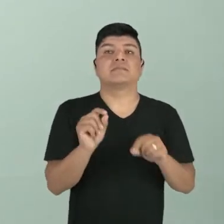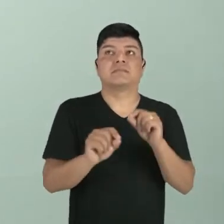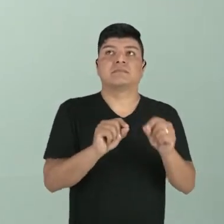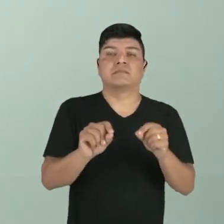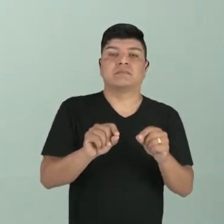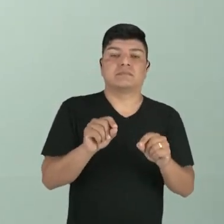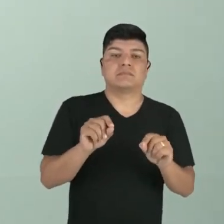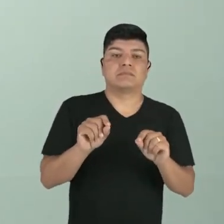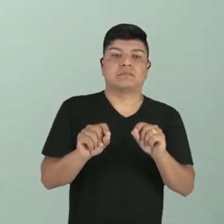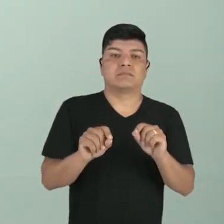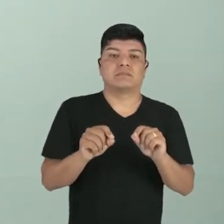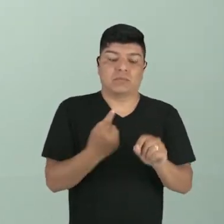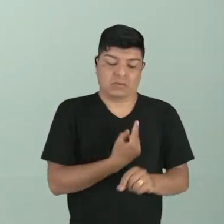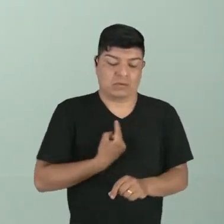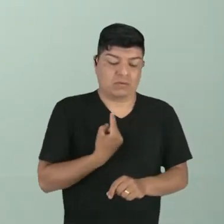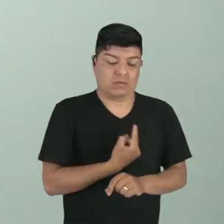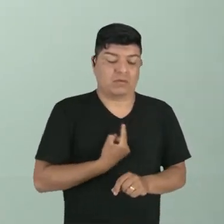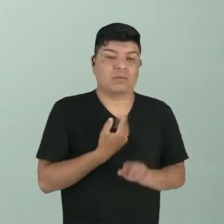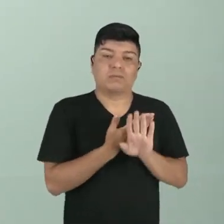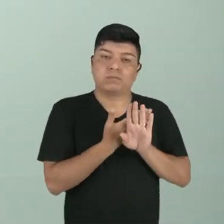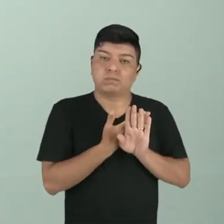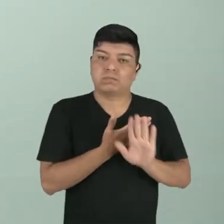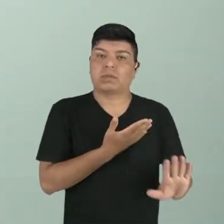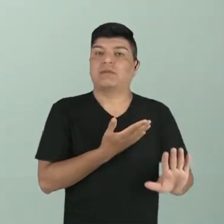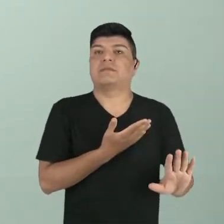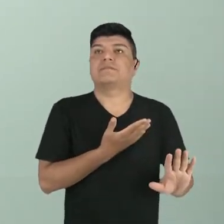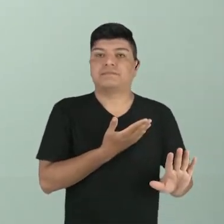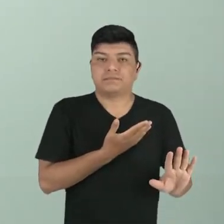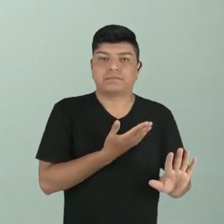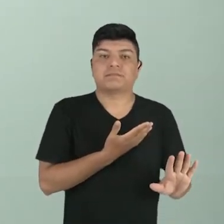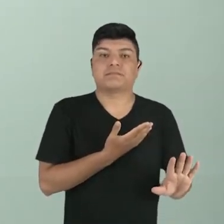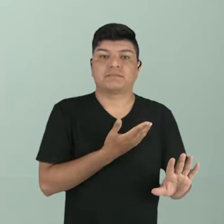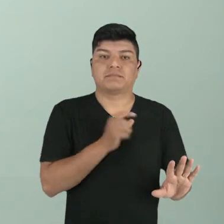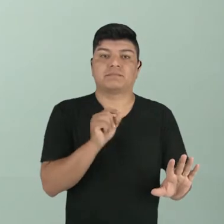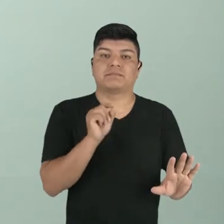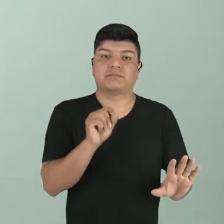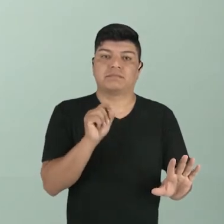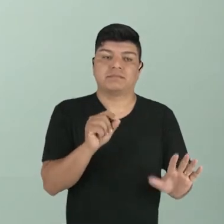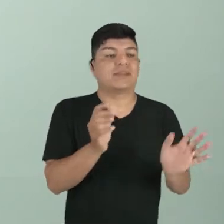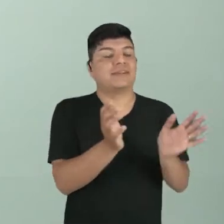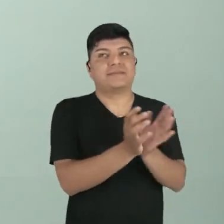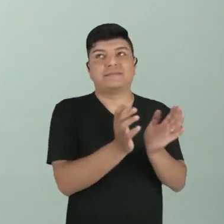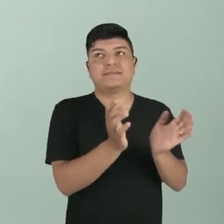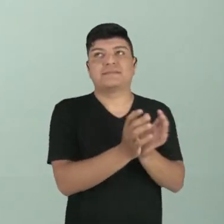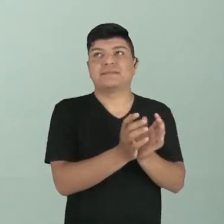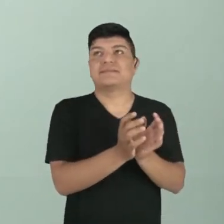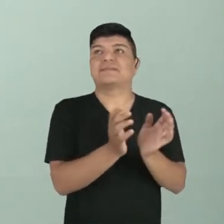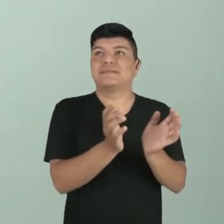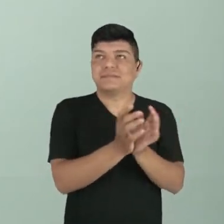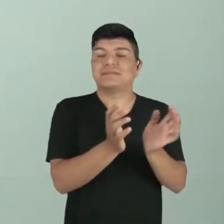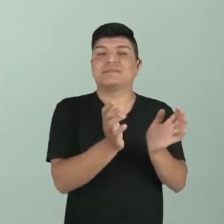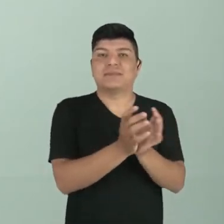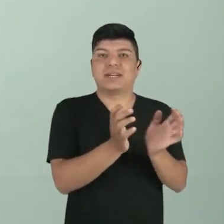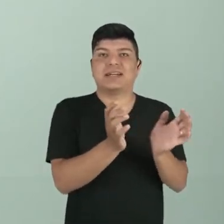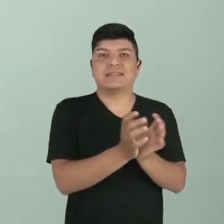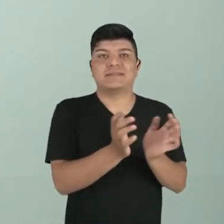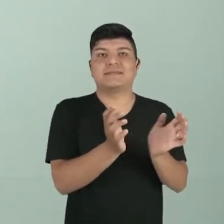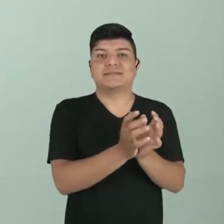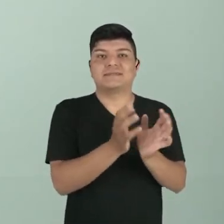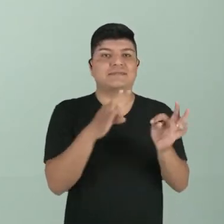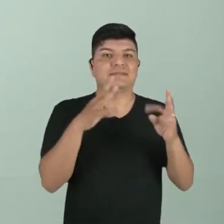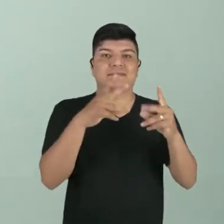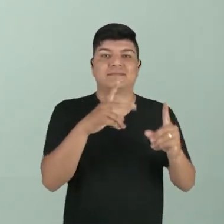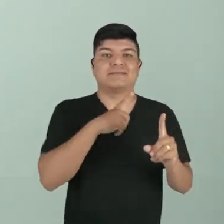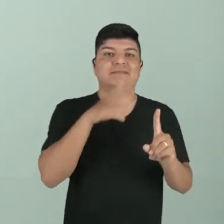tem que deixar de lado a individualidade você tem que levar em consideração o que a coletividade todas tem que ter o